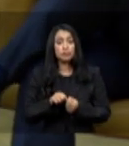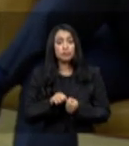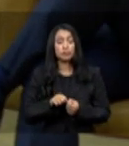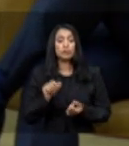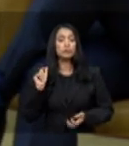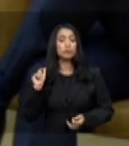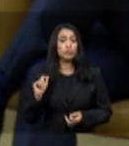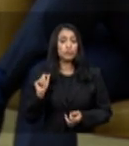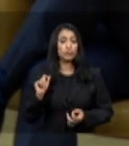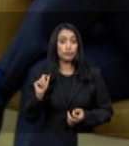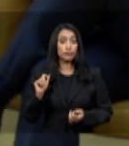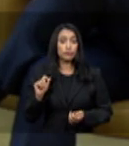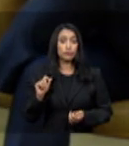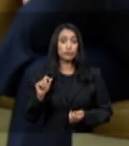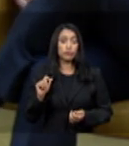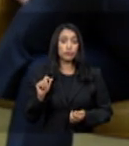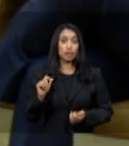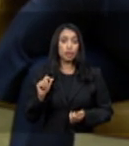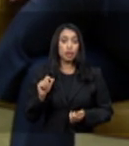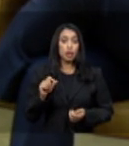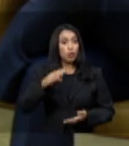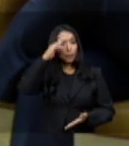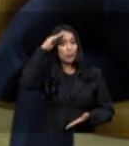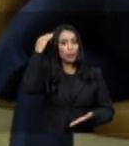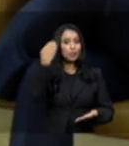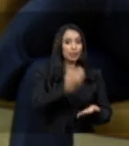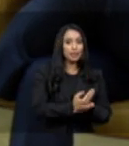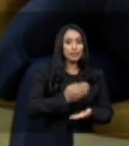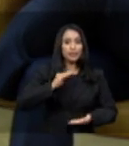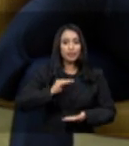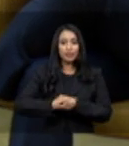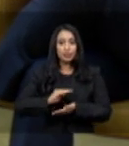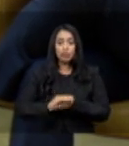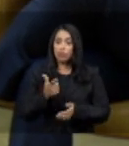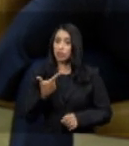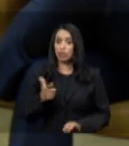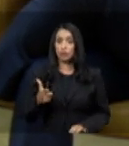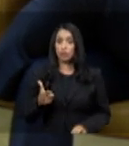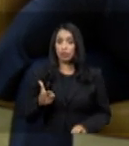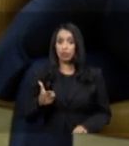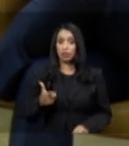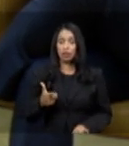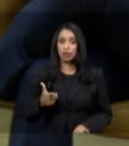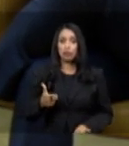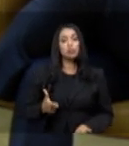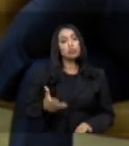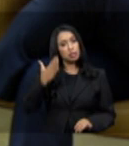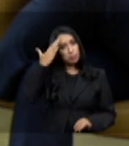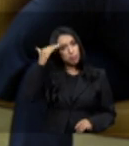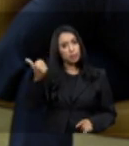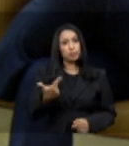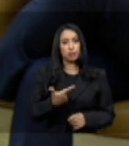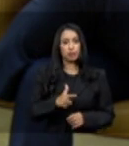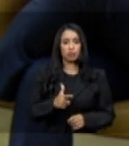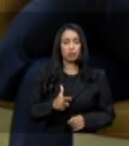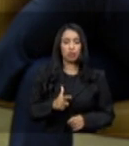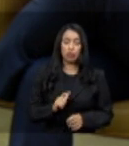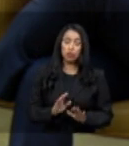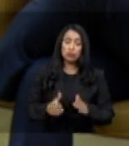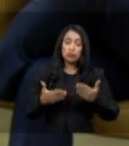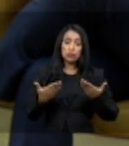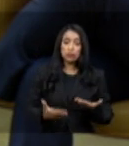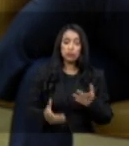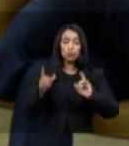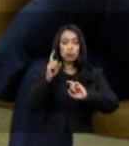de inadvertido cumprimento à determinação judicial que não existe reconhece não existe então existe uma